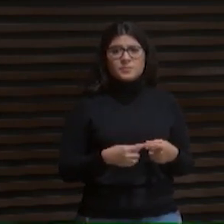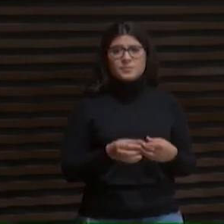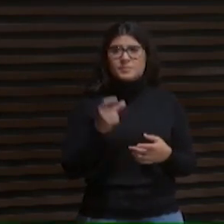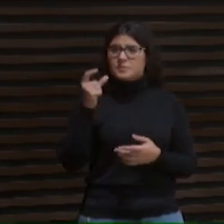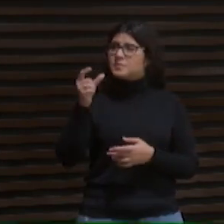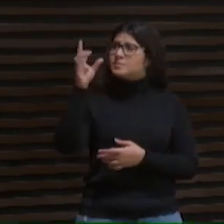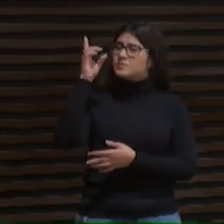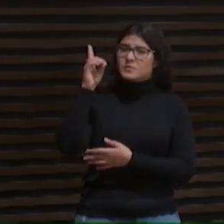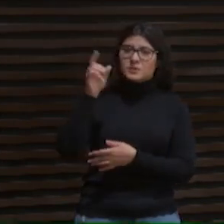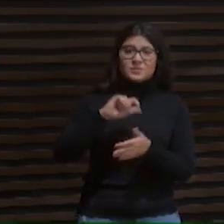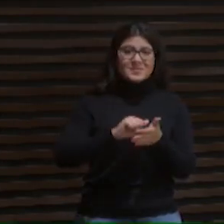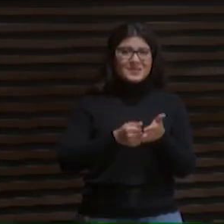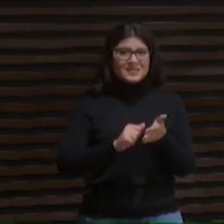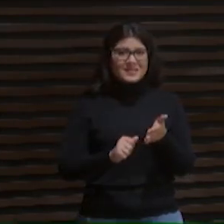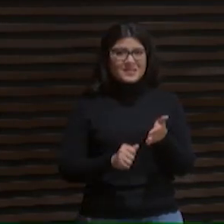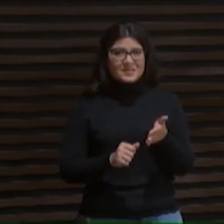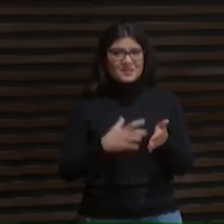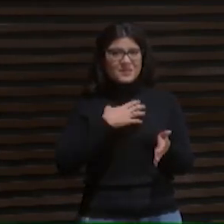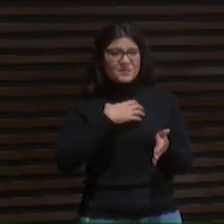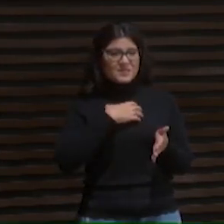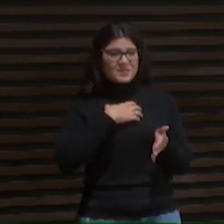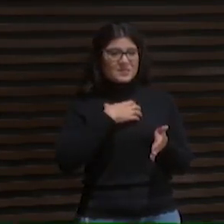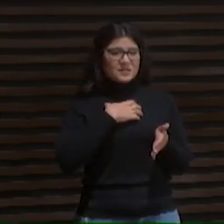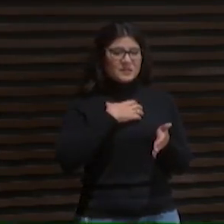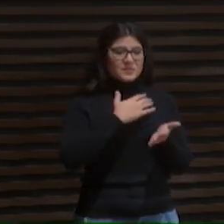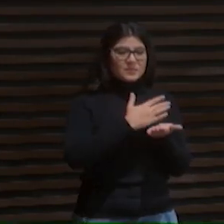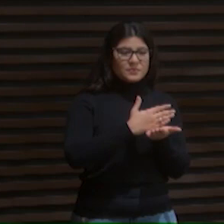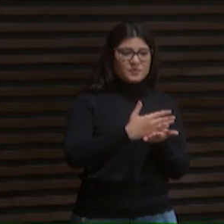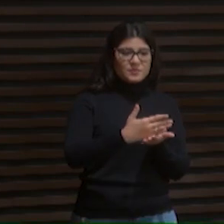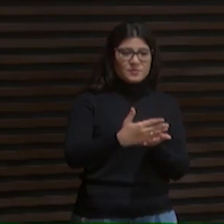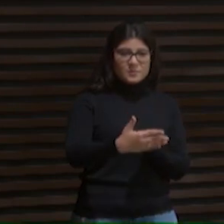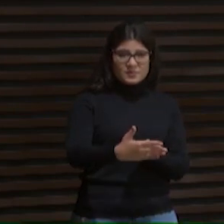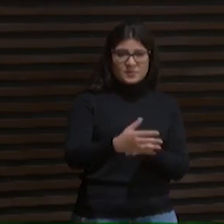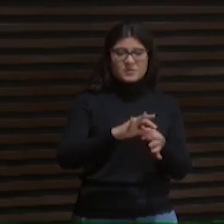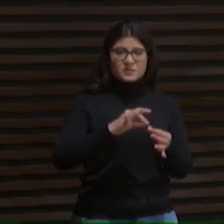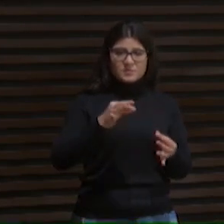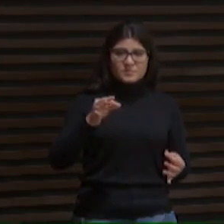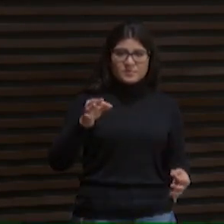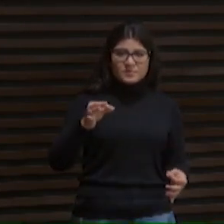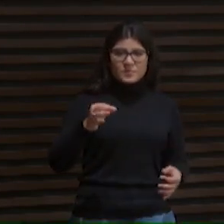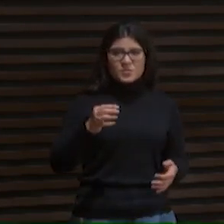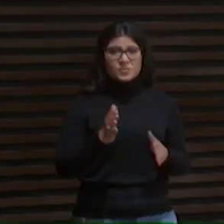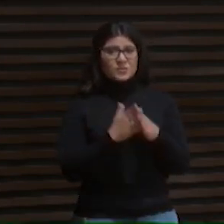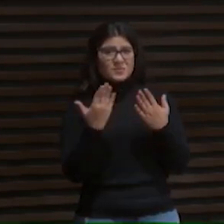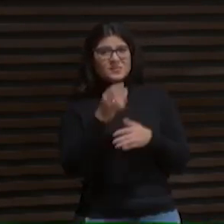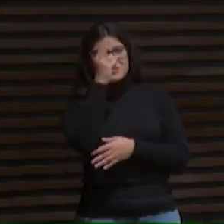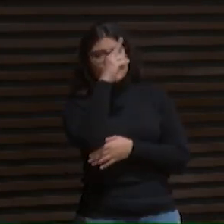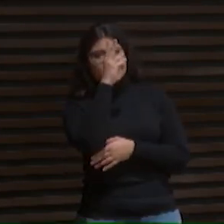ela foi escrita de uma forma corrente, quer nos livros históricos, nas